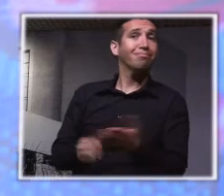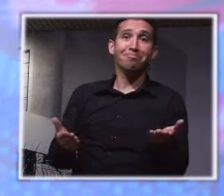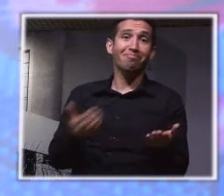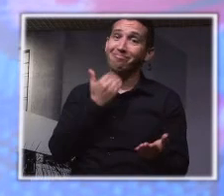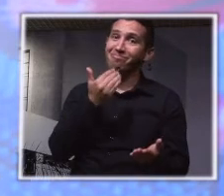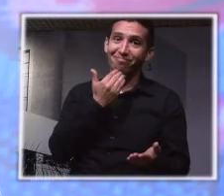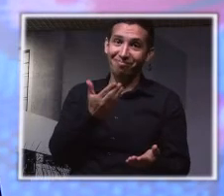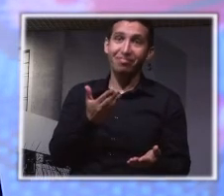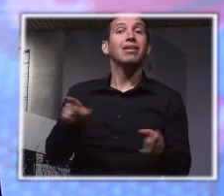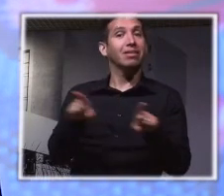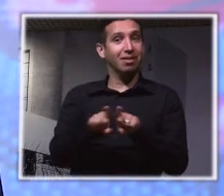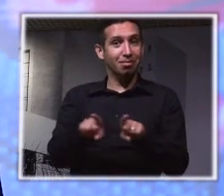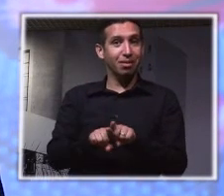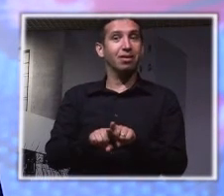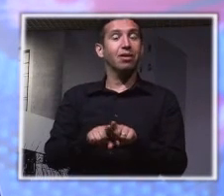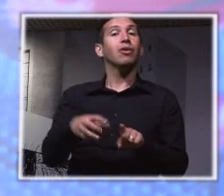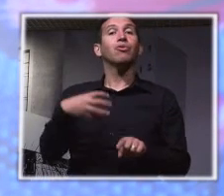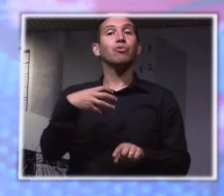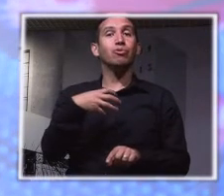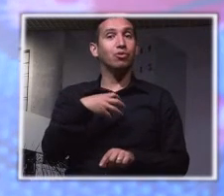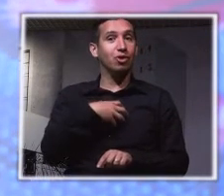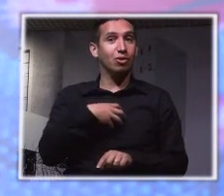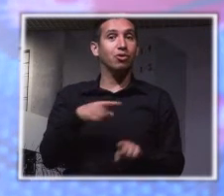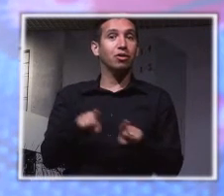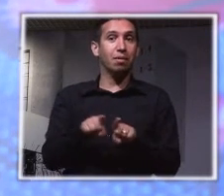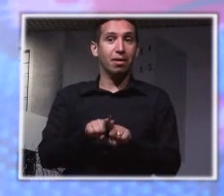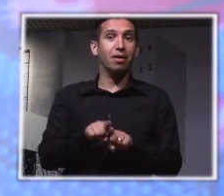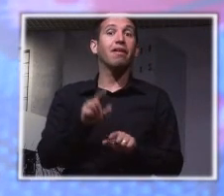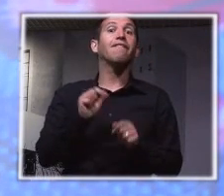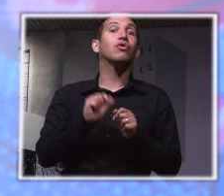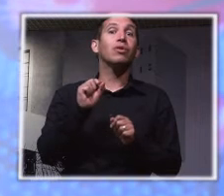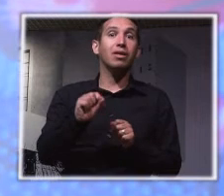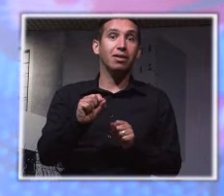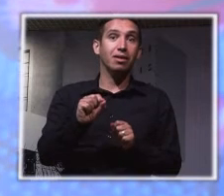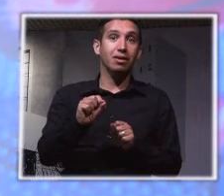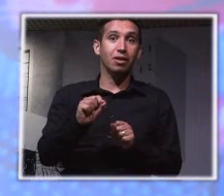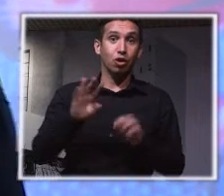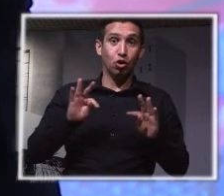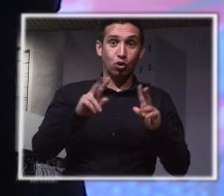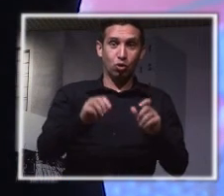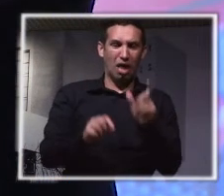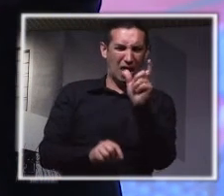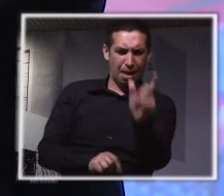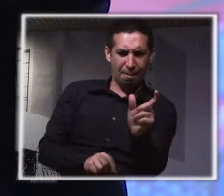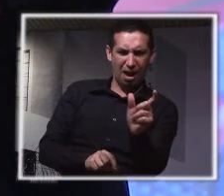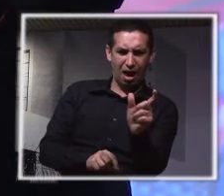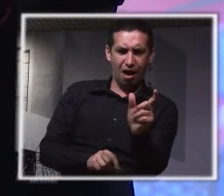Também em formato circular, nós traduzimos a linguagem jurídica para uma